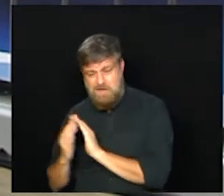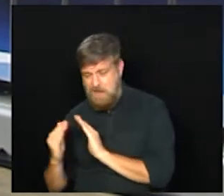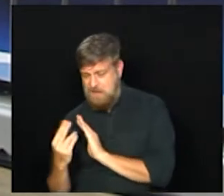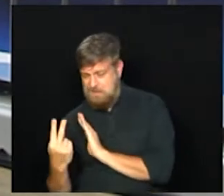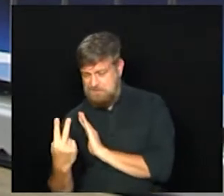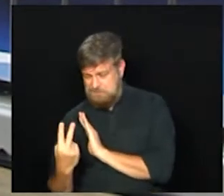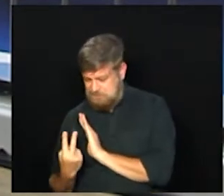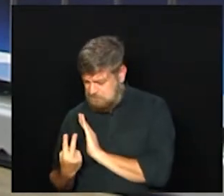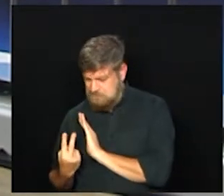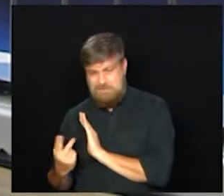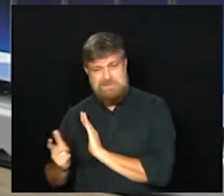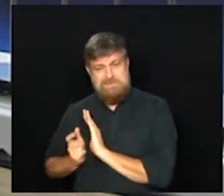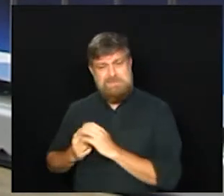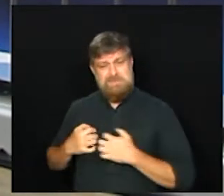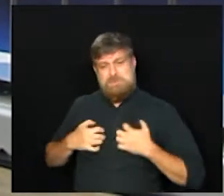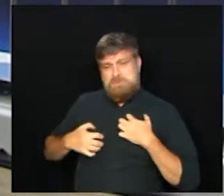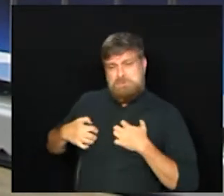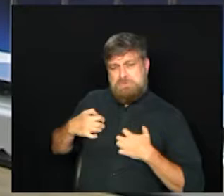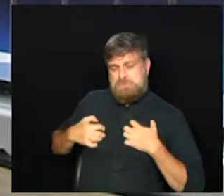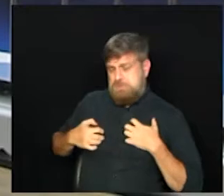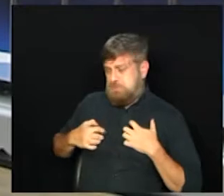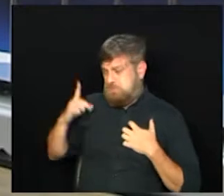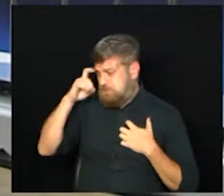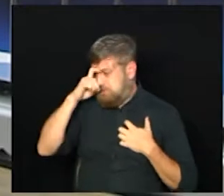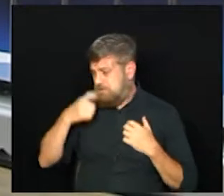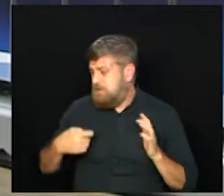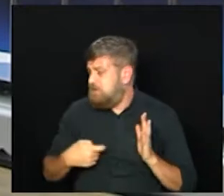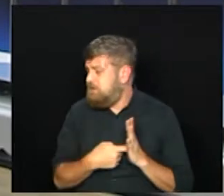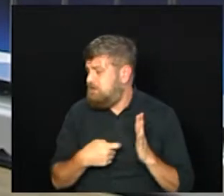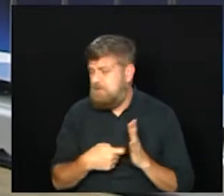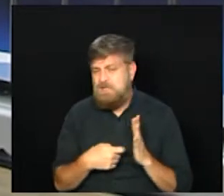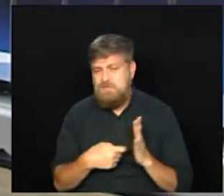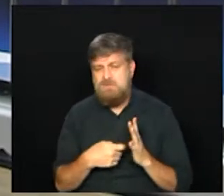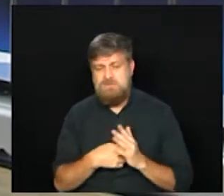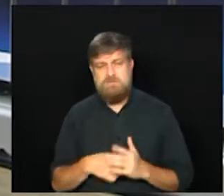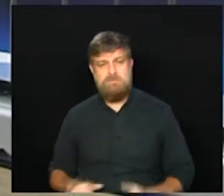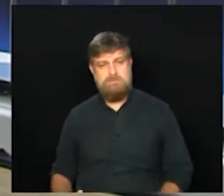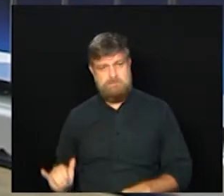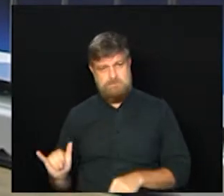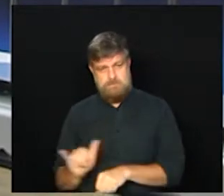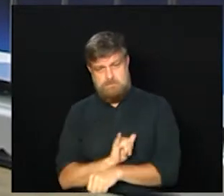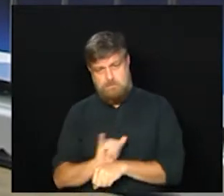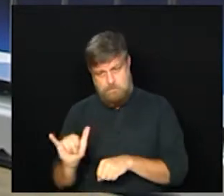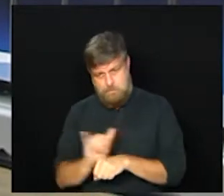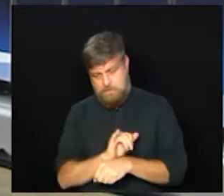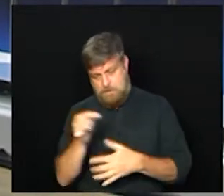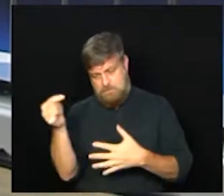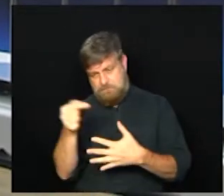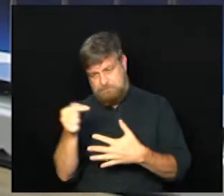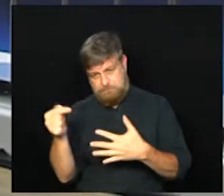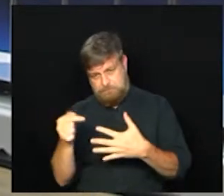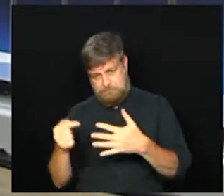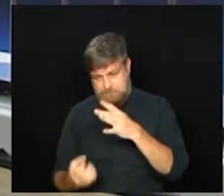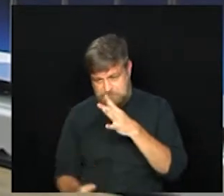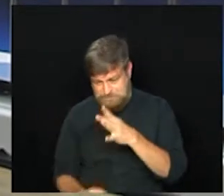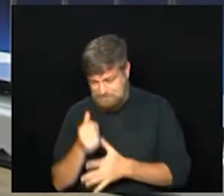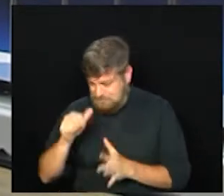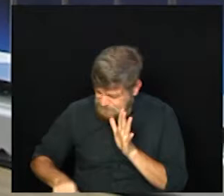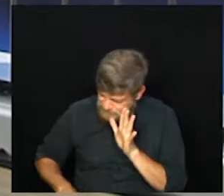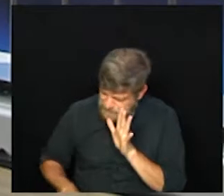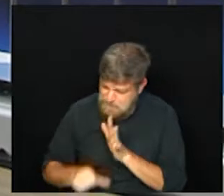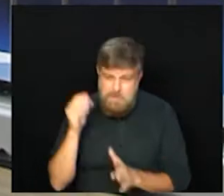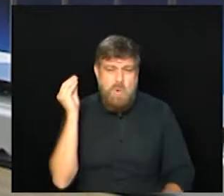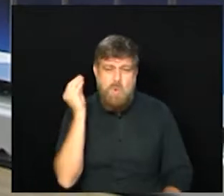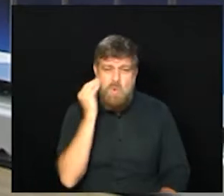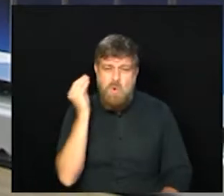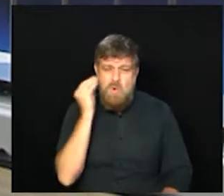casa, tem dificuldades de sair fazer a denúncia, os mecanismos que foram criados para, na primeira oportunidade,